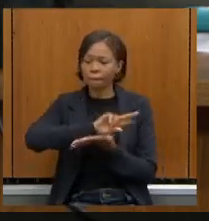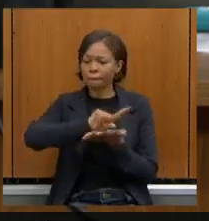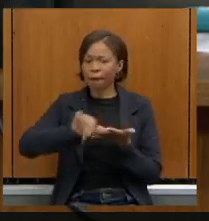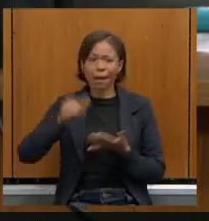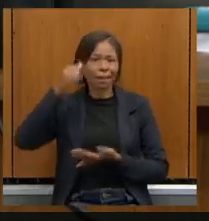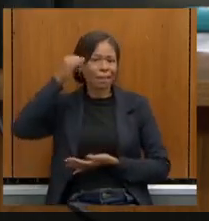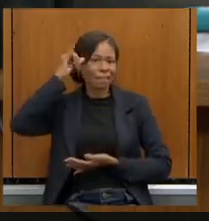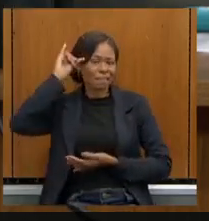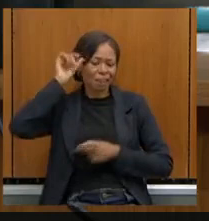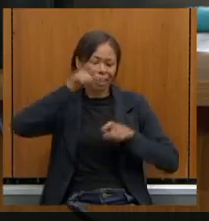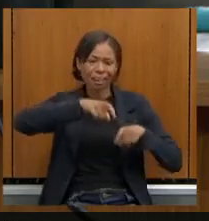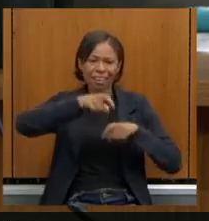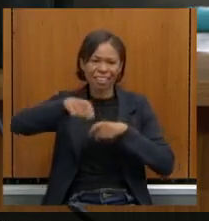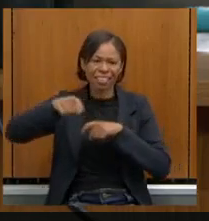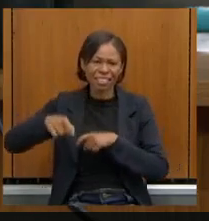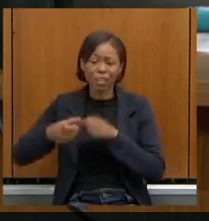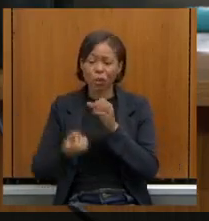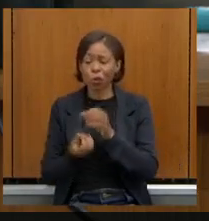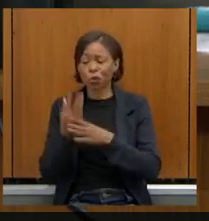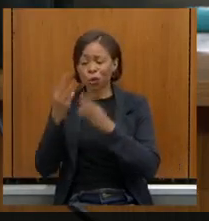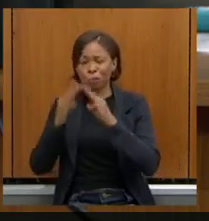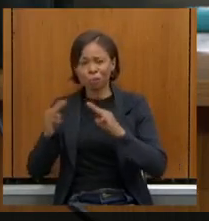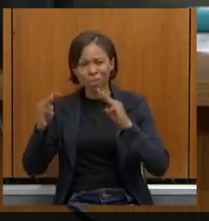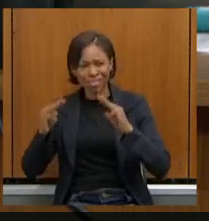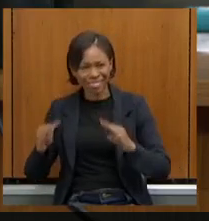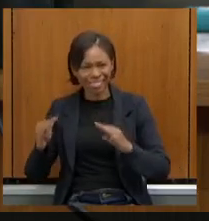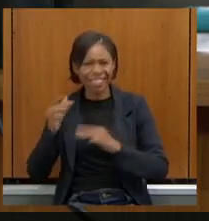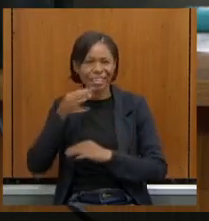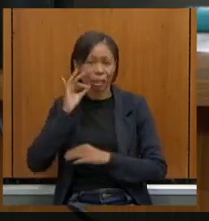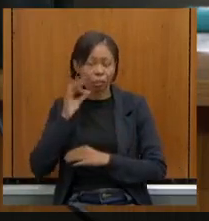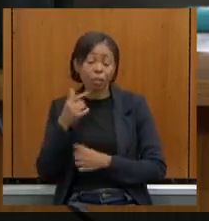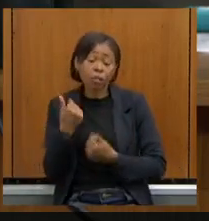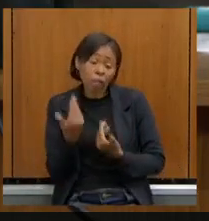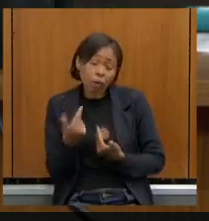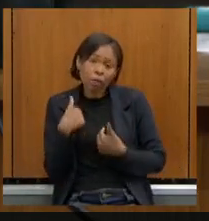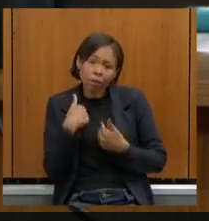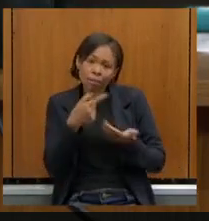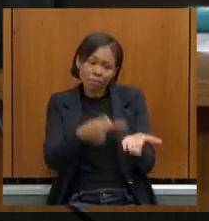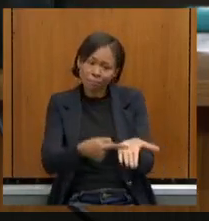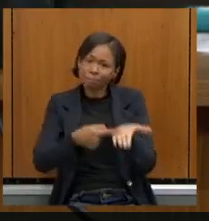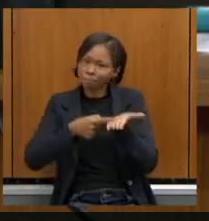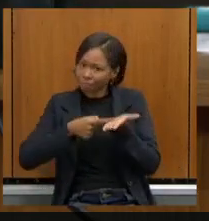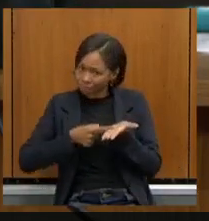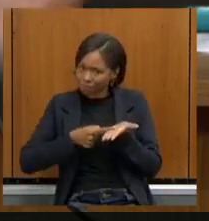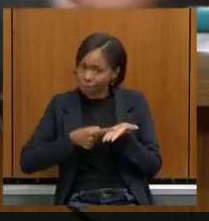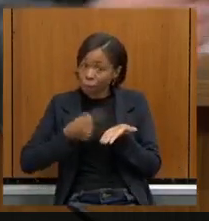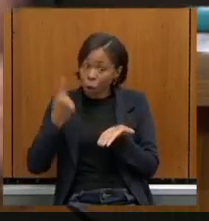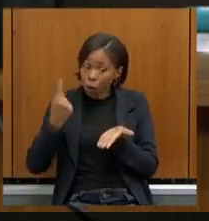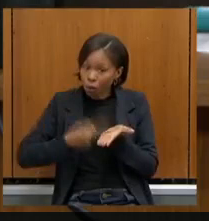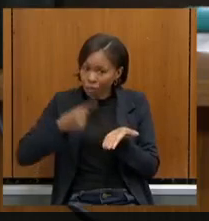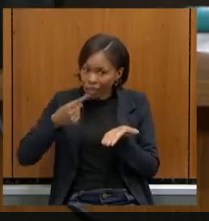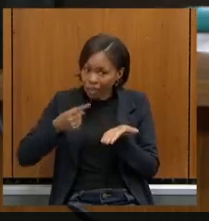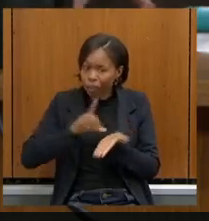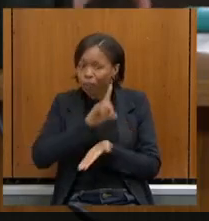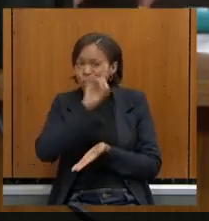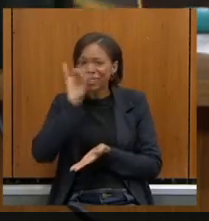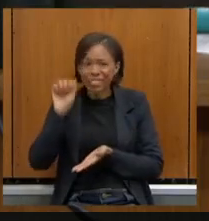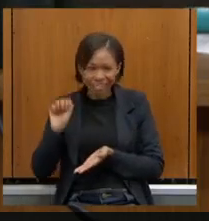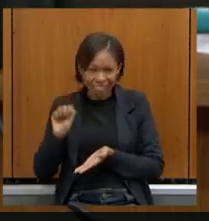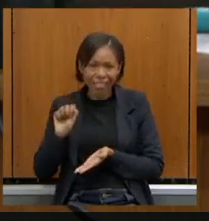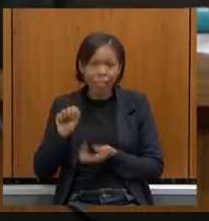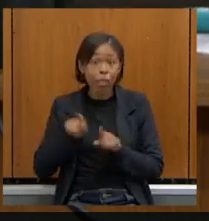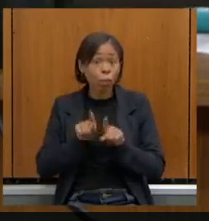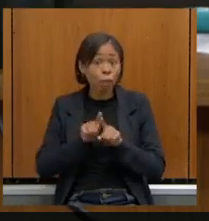museus do café, então, eu queria te fazer esse convite para a gente marcar uma agenda, não só remarcar aquela agenda de